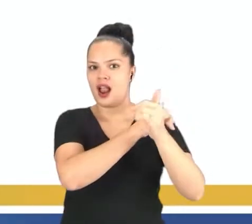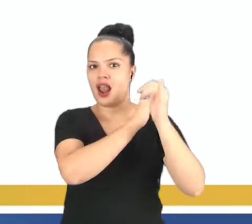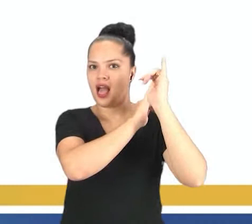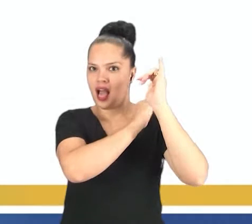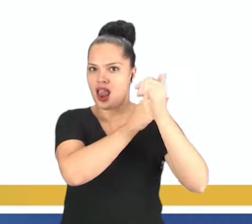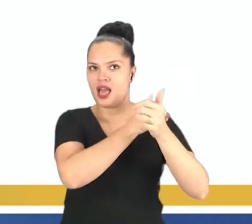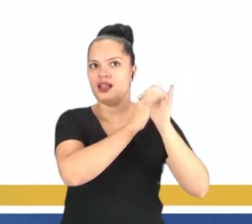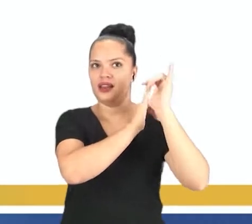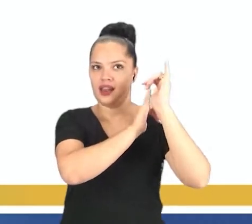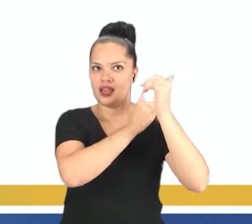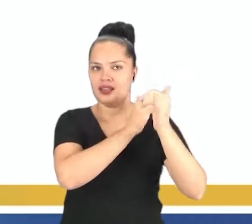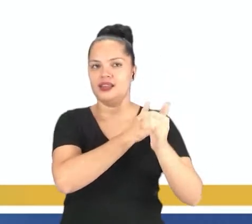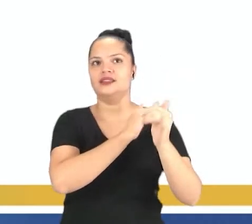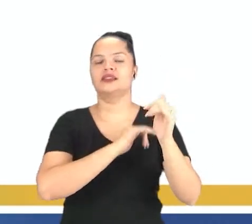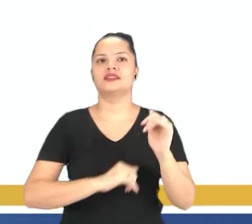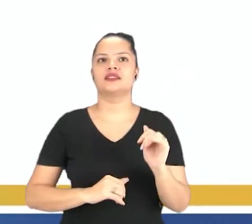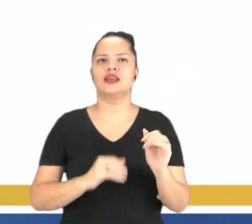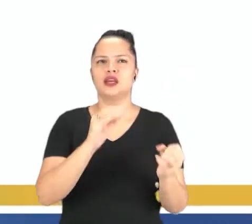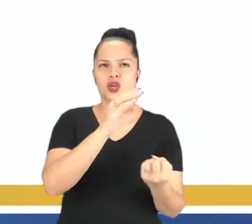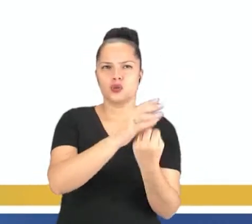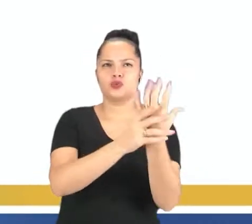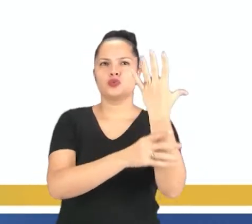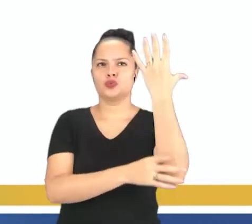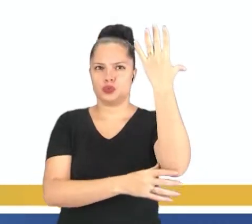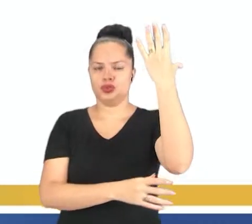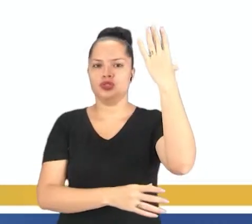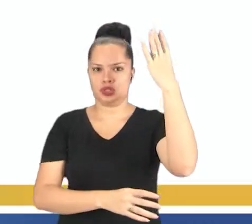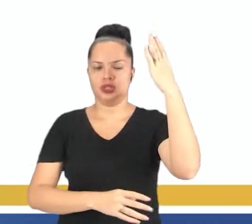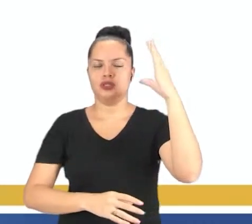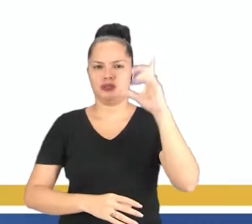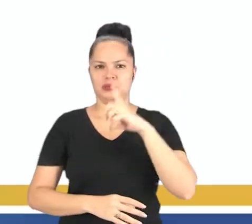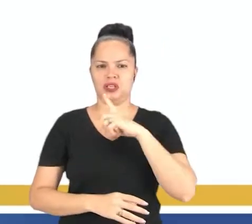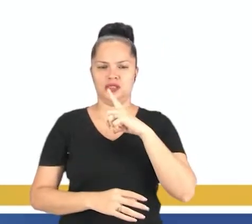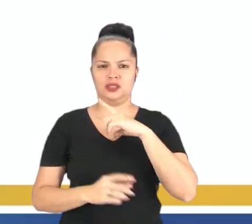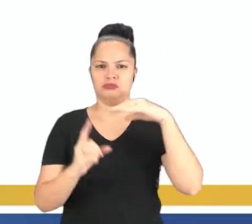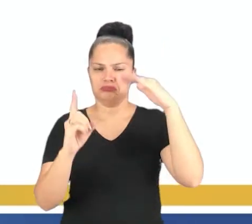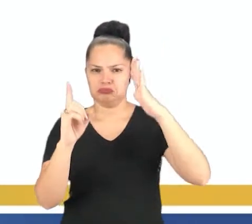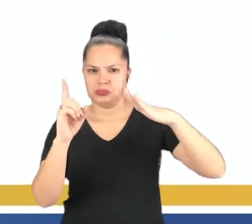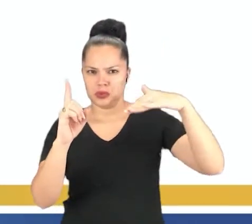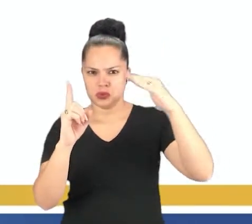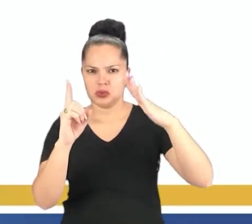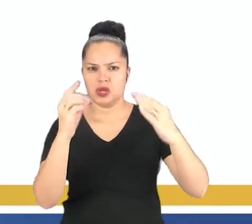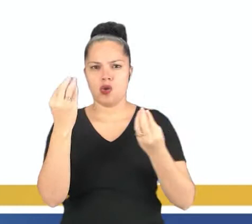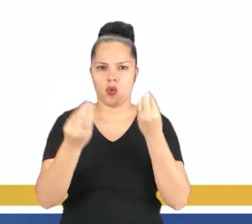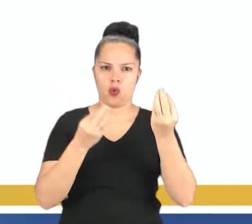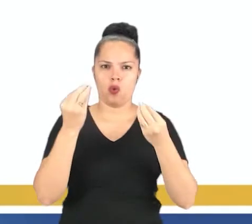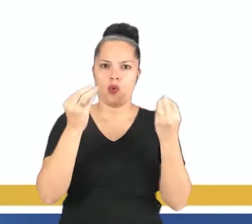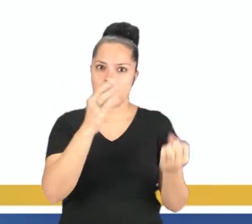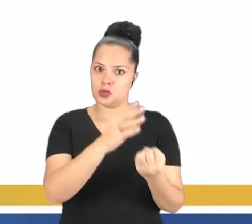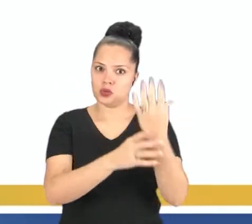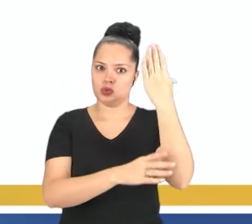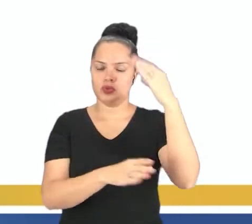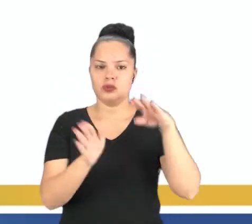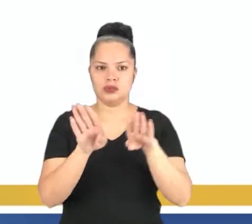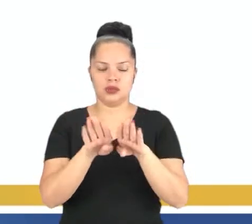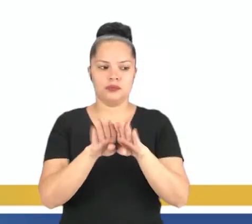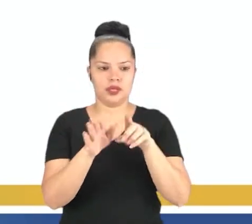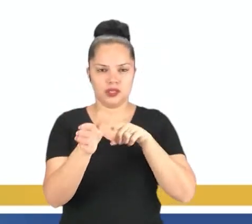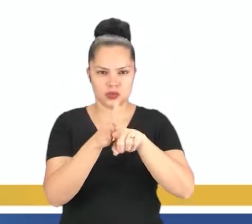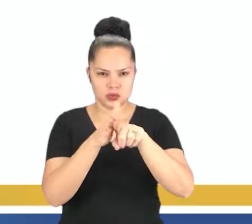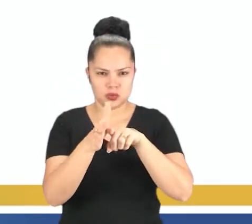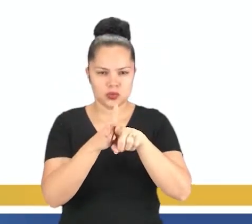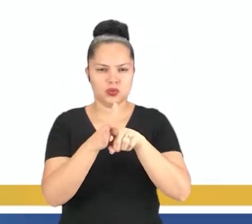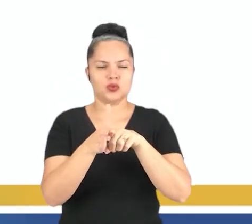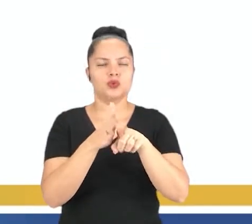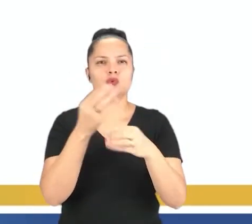a origem dos astecas uma nessa uma explicação mítica EA outra uma explicação científica a médica conta